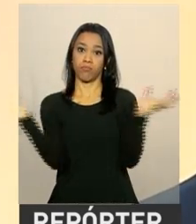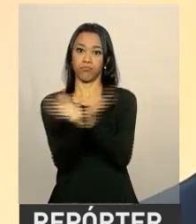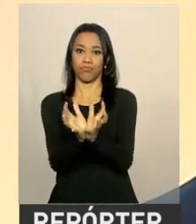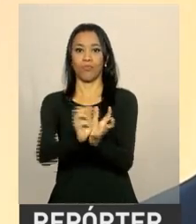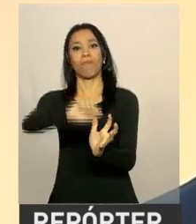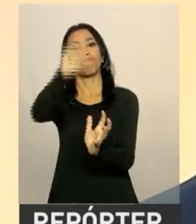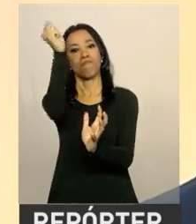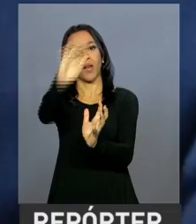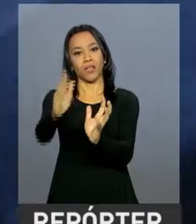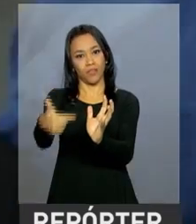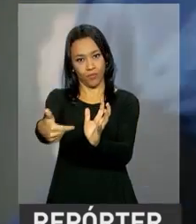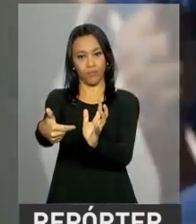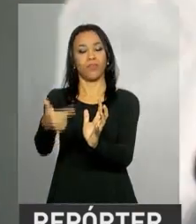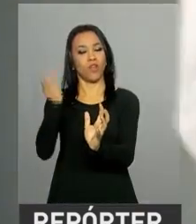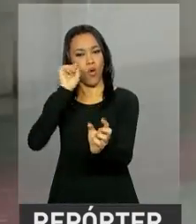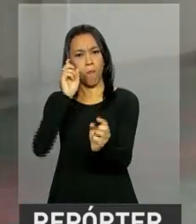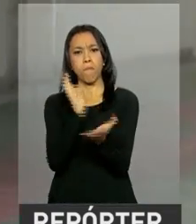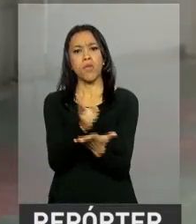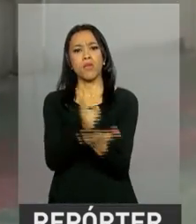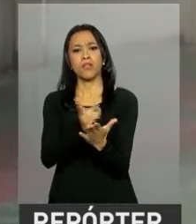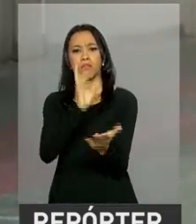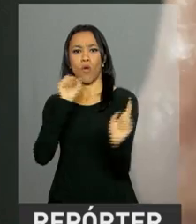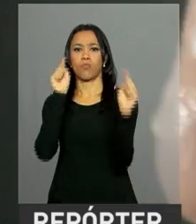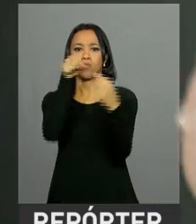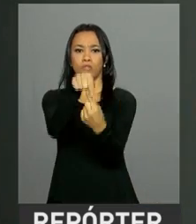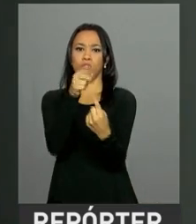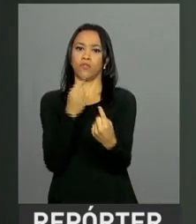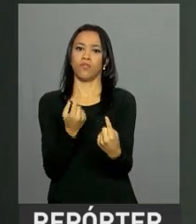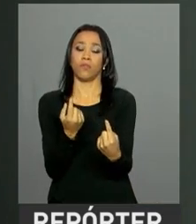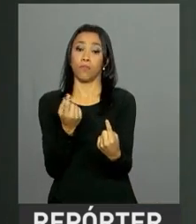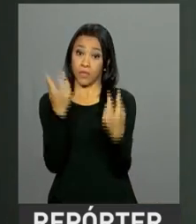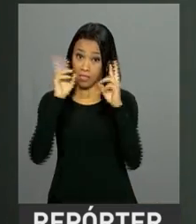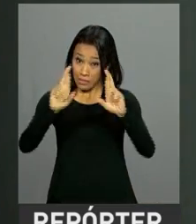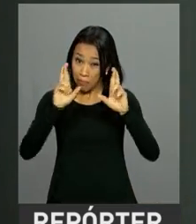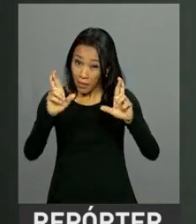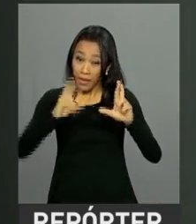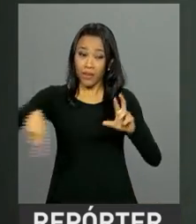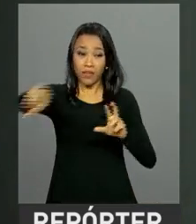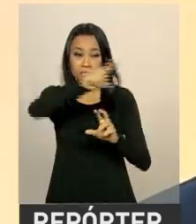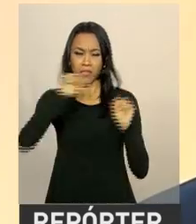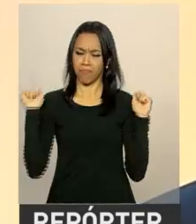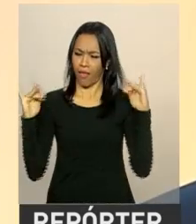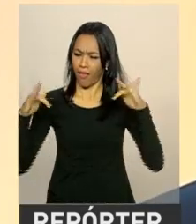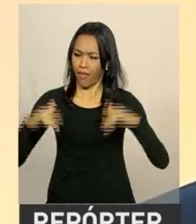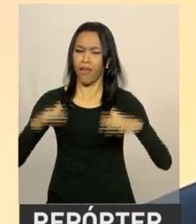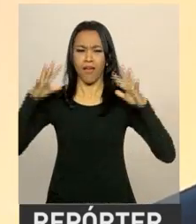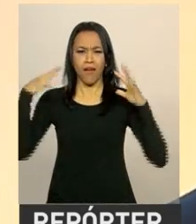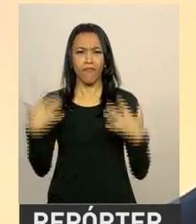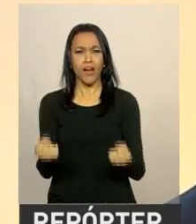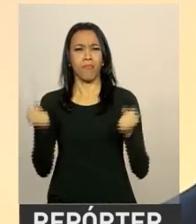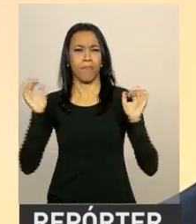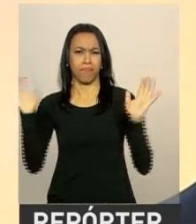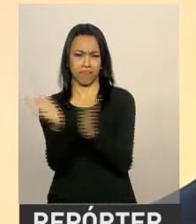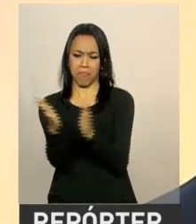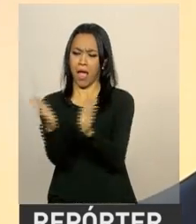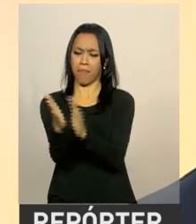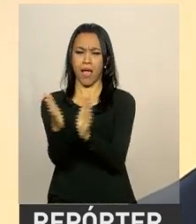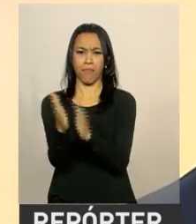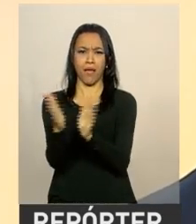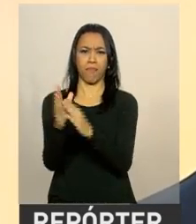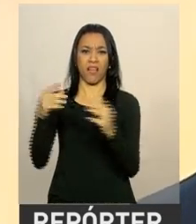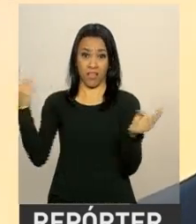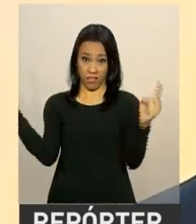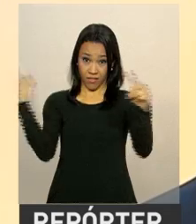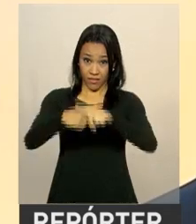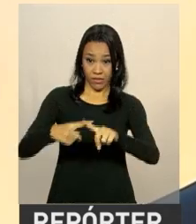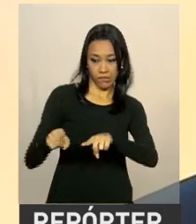Brasil, e todos focados nesse mesmo objetivo. A gente espera que a torcida participe, incentive, também aplaude os adversários, acho